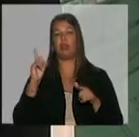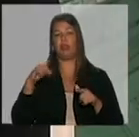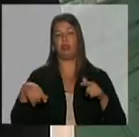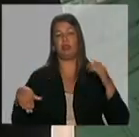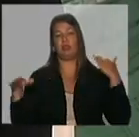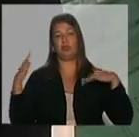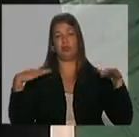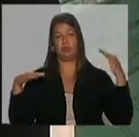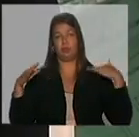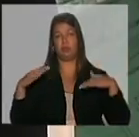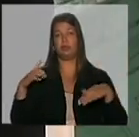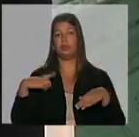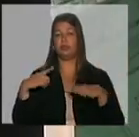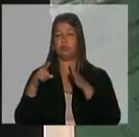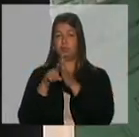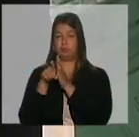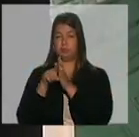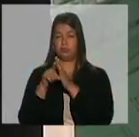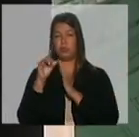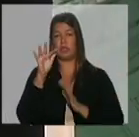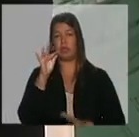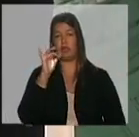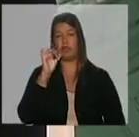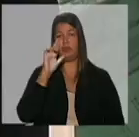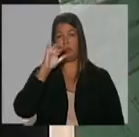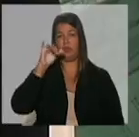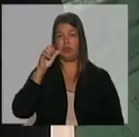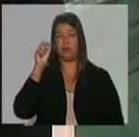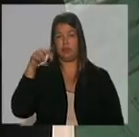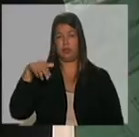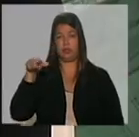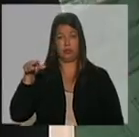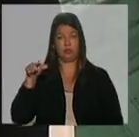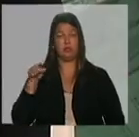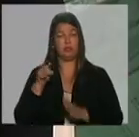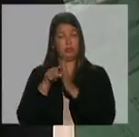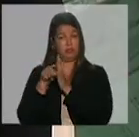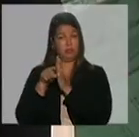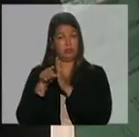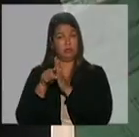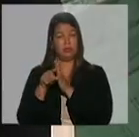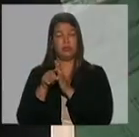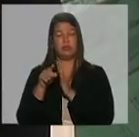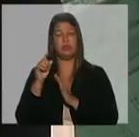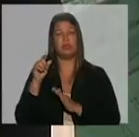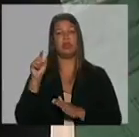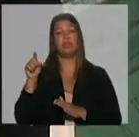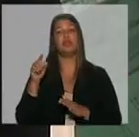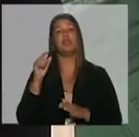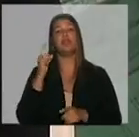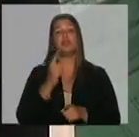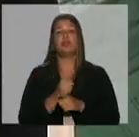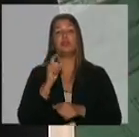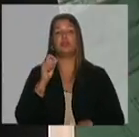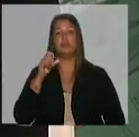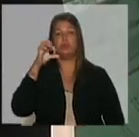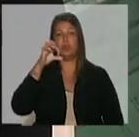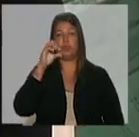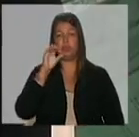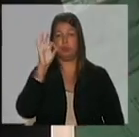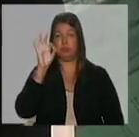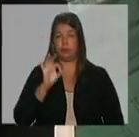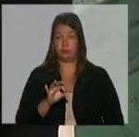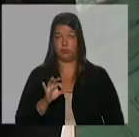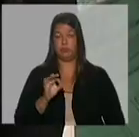Firjan, publicado em 2016, que mostra que 40% dos estaleiros de grande e médio porte